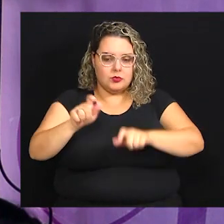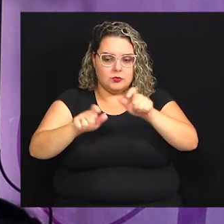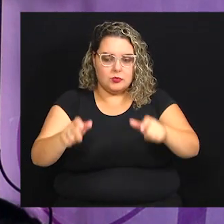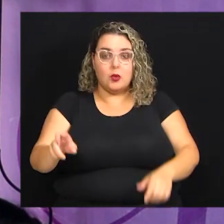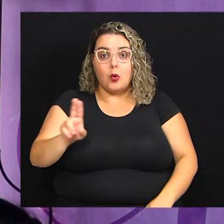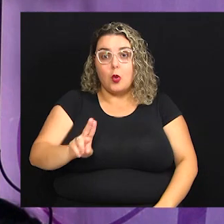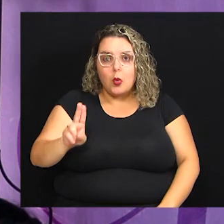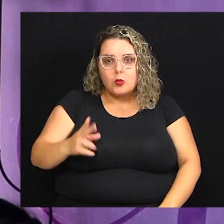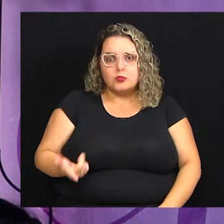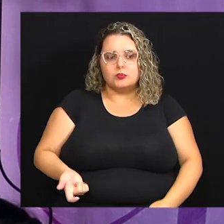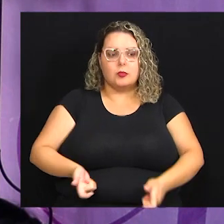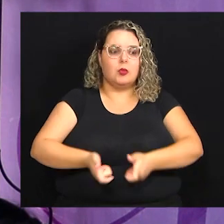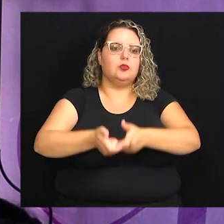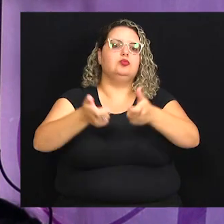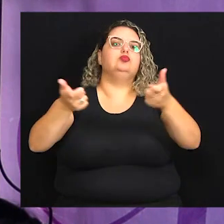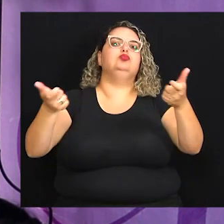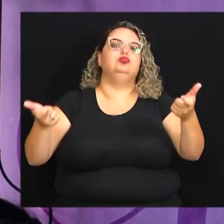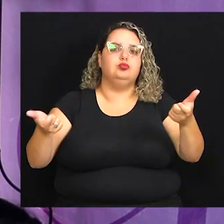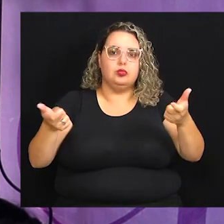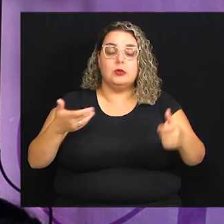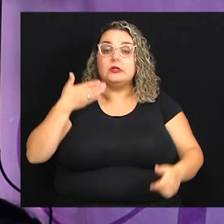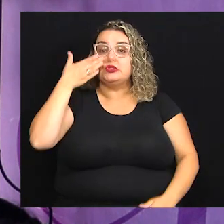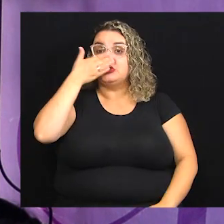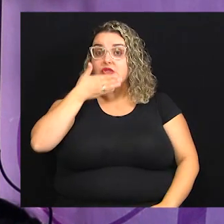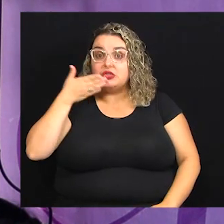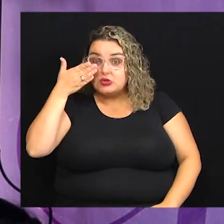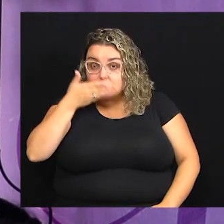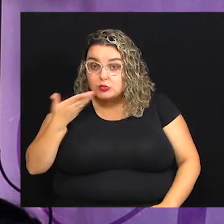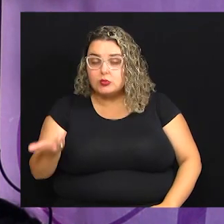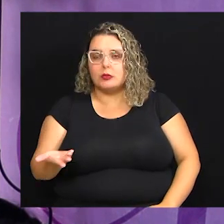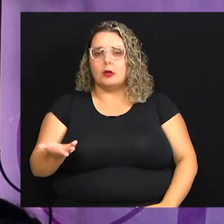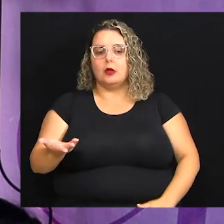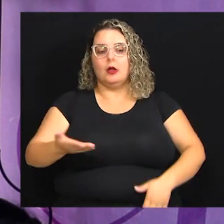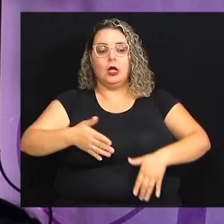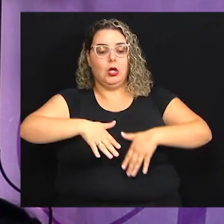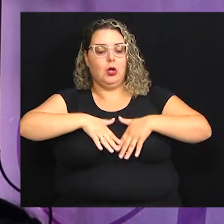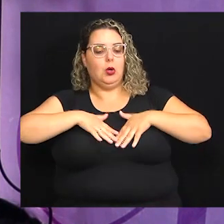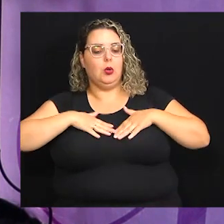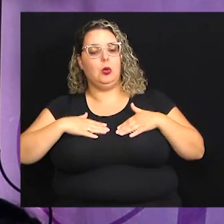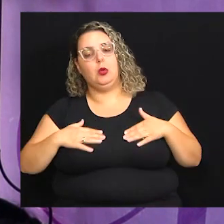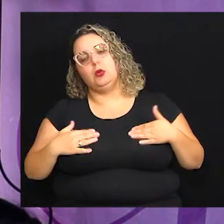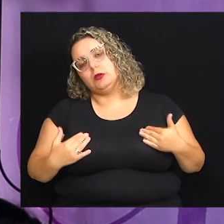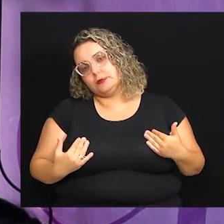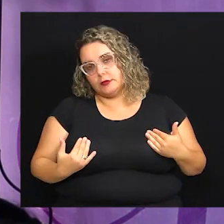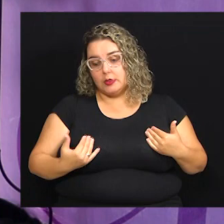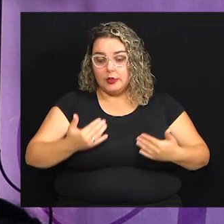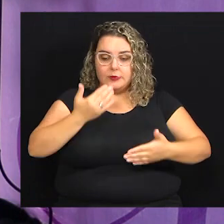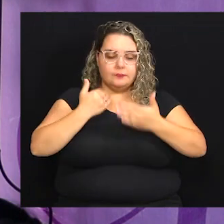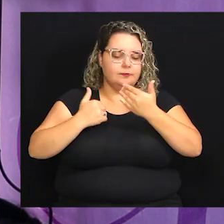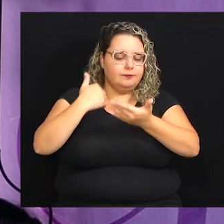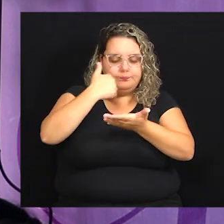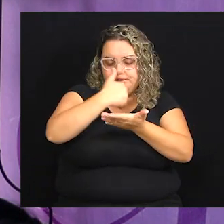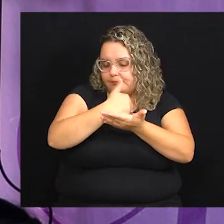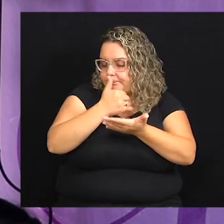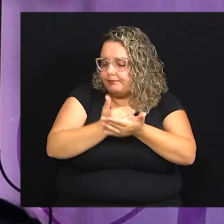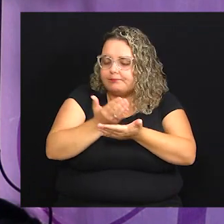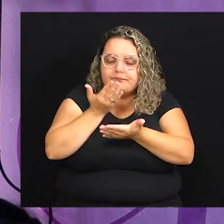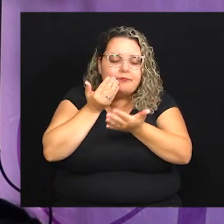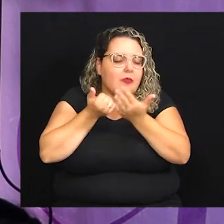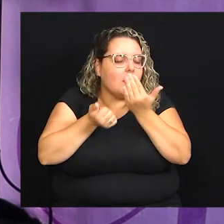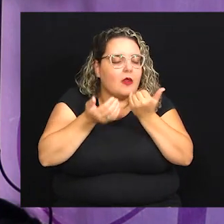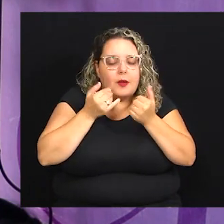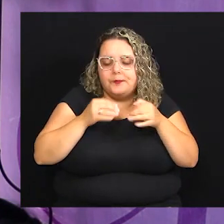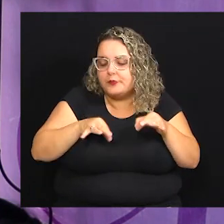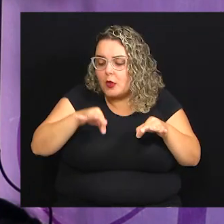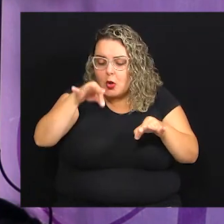pessoas usam grandes quantidades de açúcar para relaxar. Eu vou comer um bolo, vou